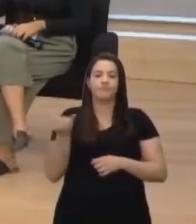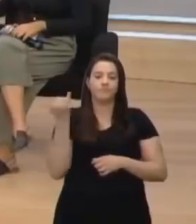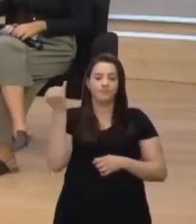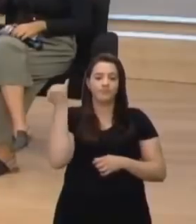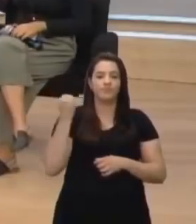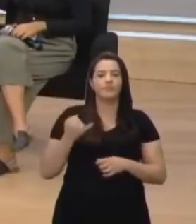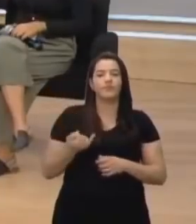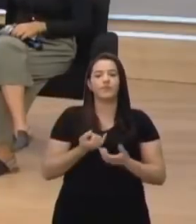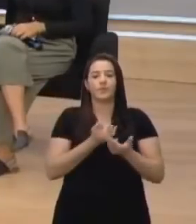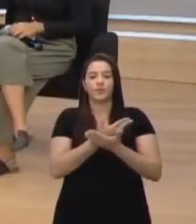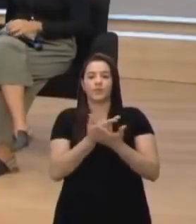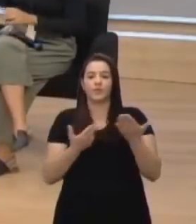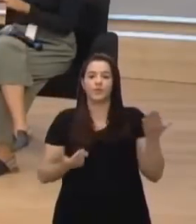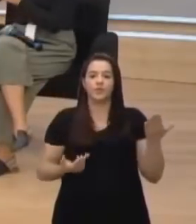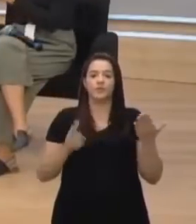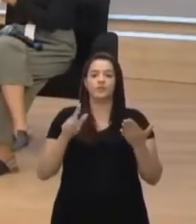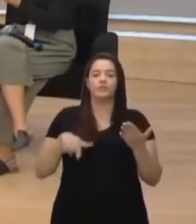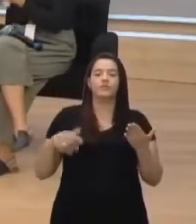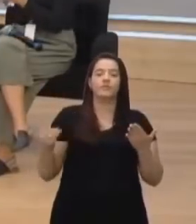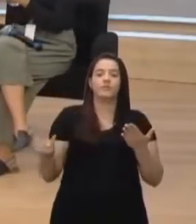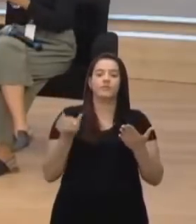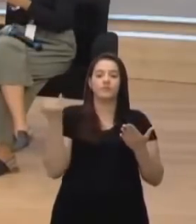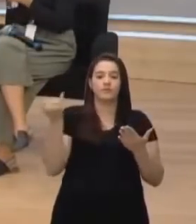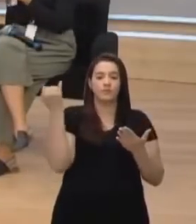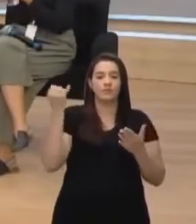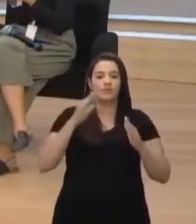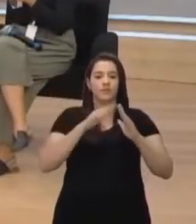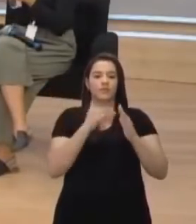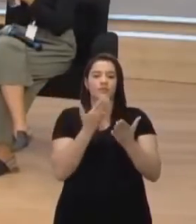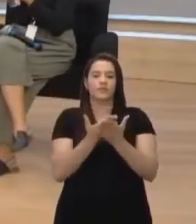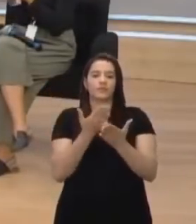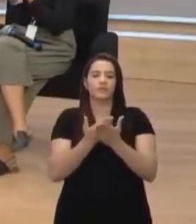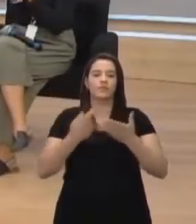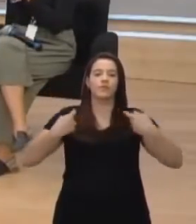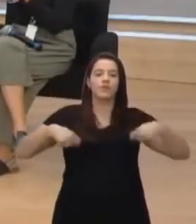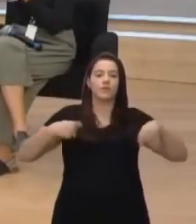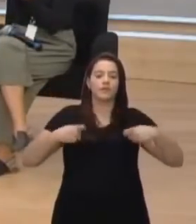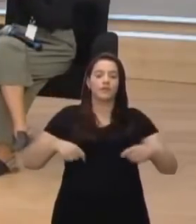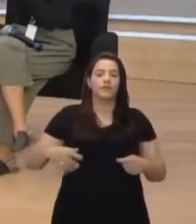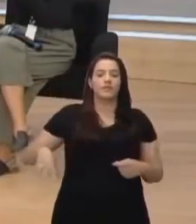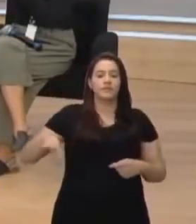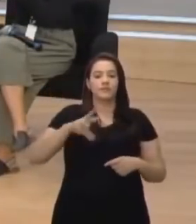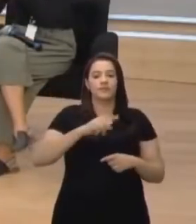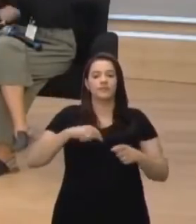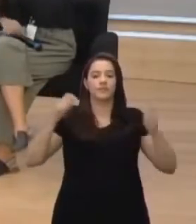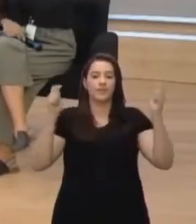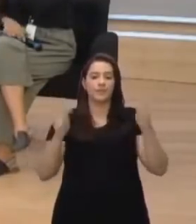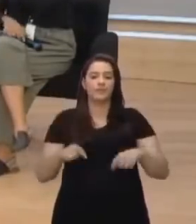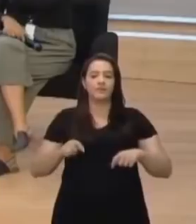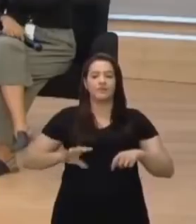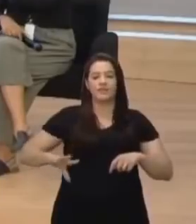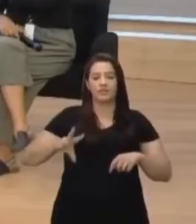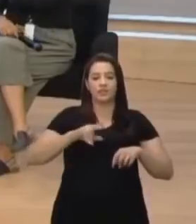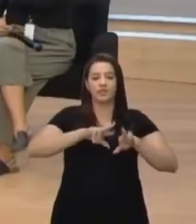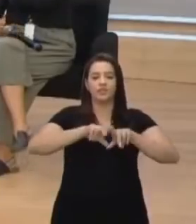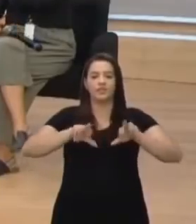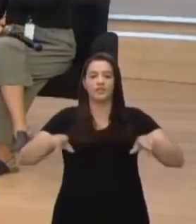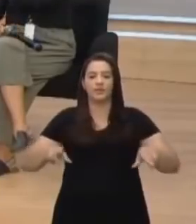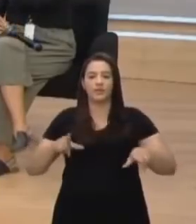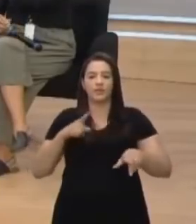você trouxe pontos importantíssimos que as escolas precisam se mobilizar,